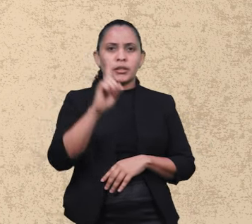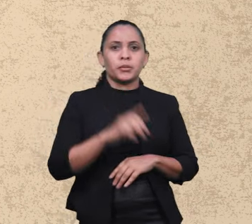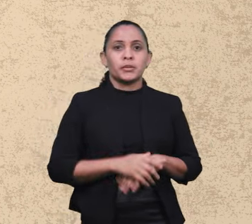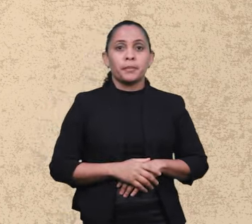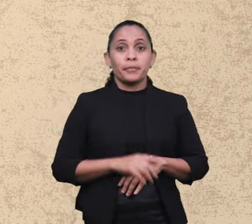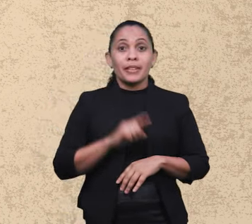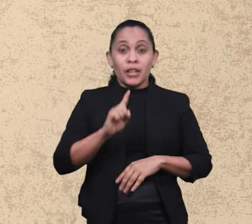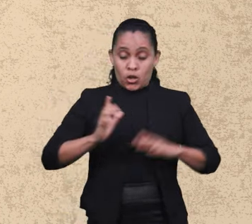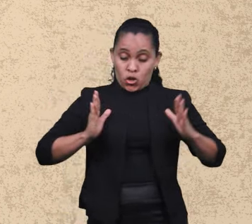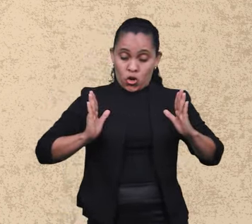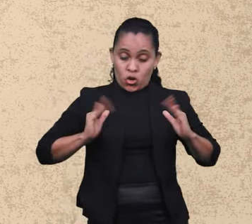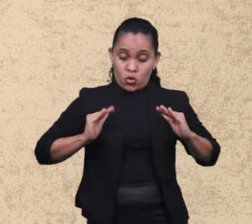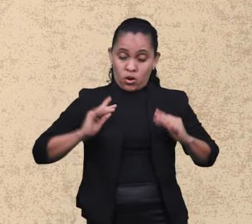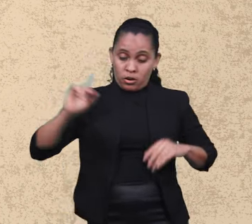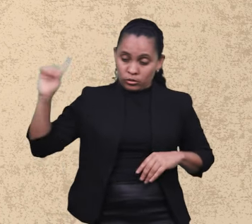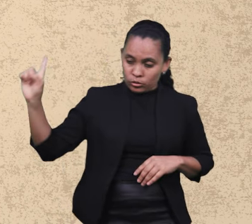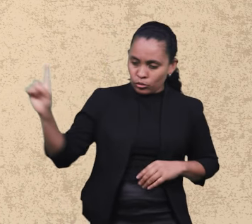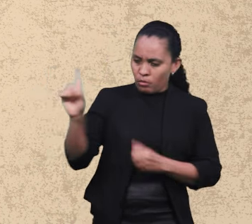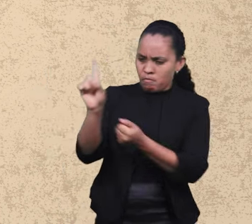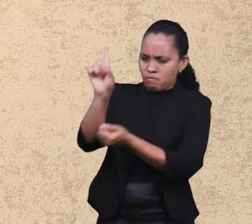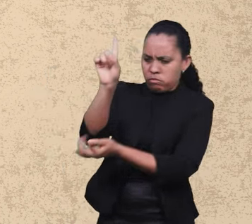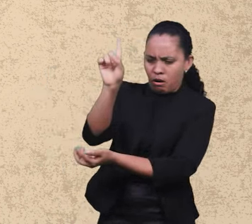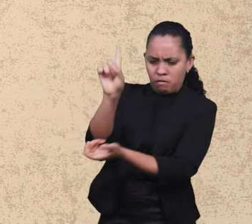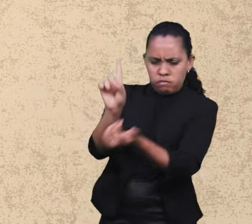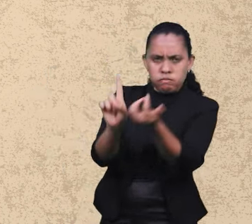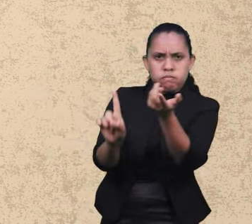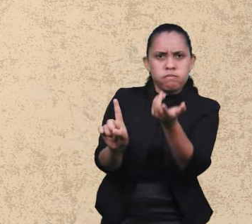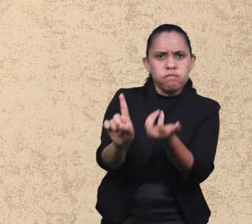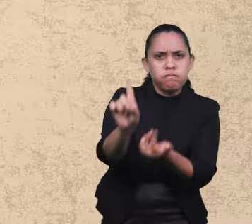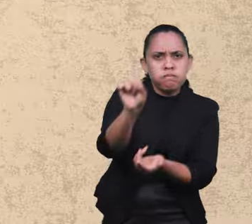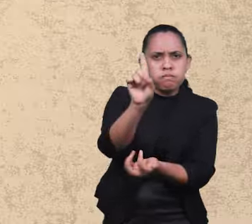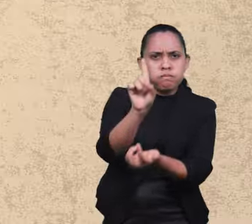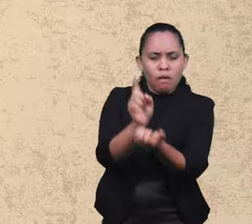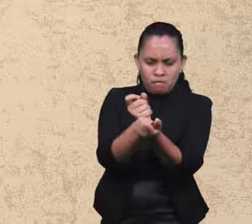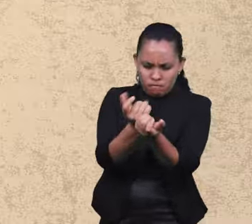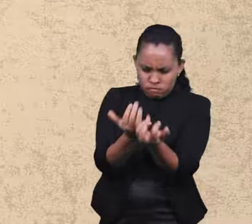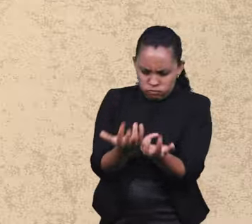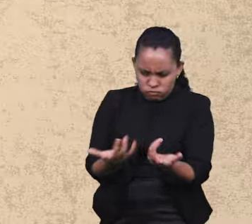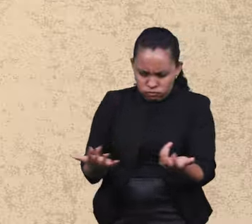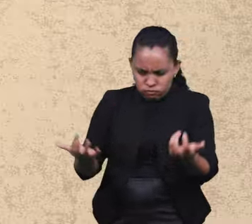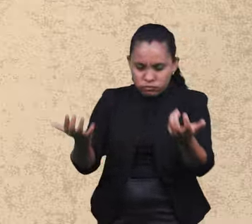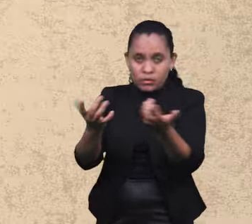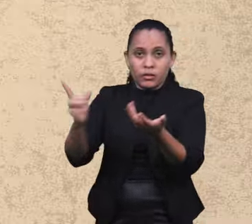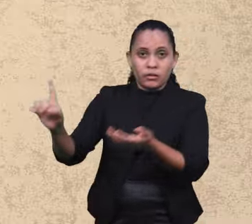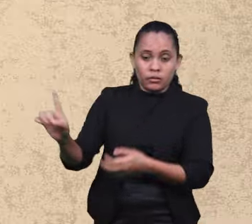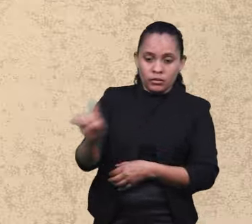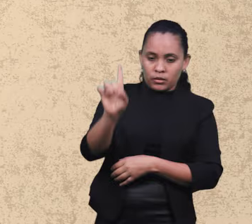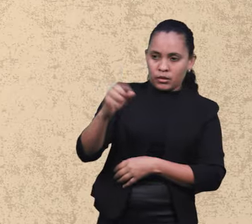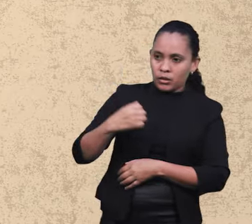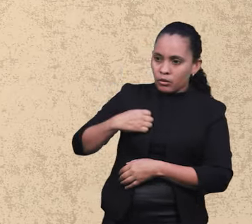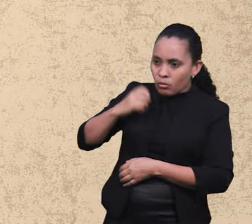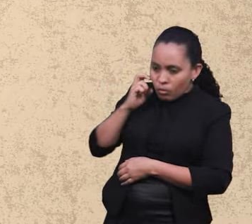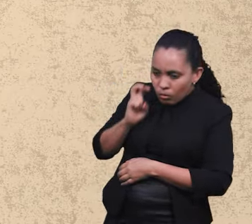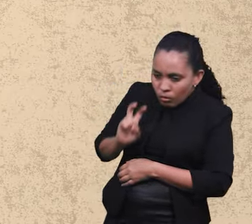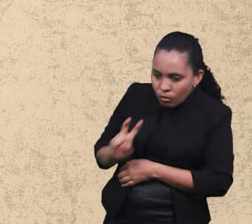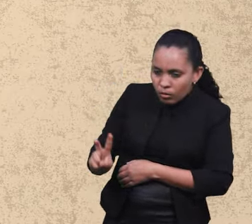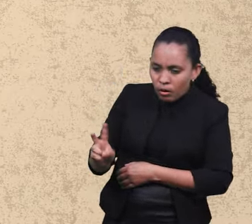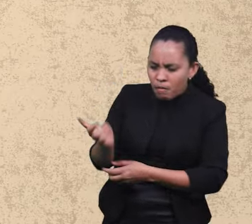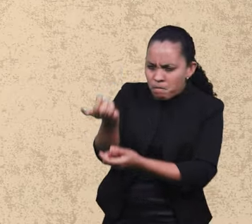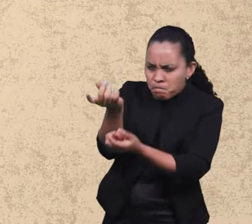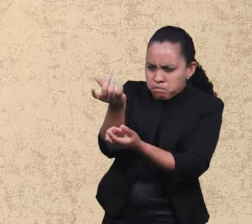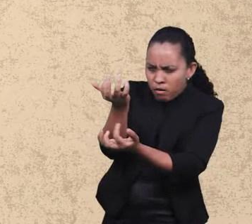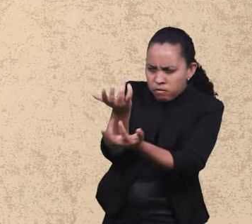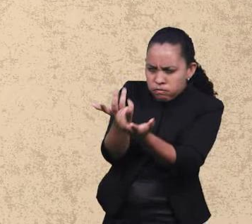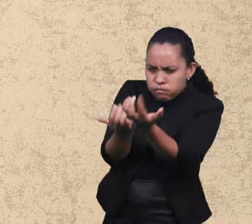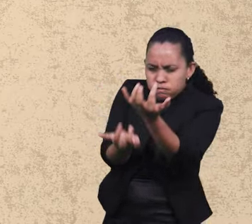E apareceu-lhe o anjo do Senhor em uma chama de fogo, do meio de uma sarça, e olhou, e eis que a